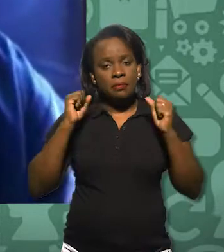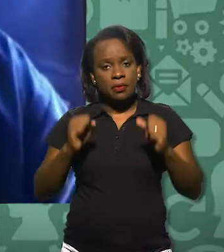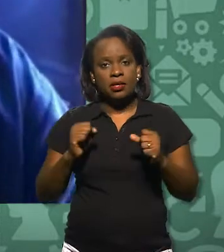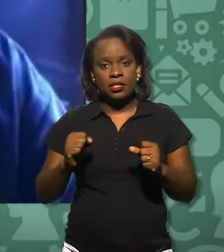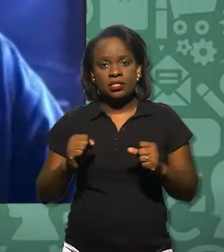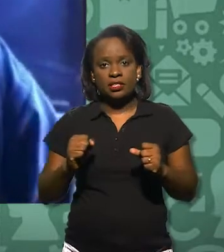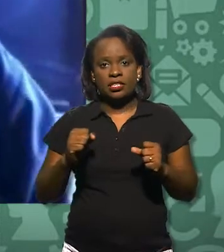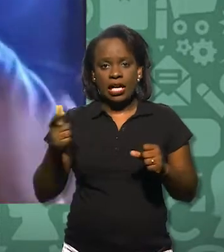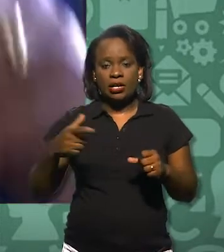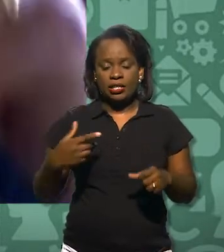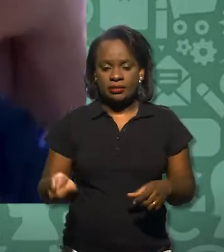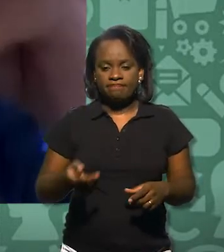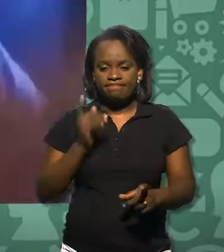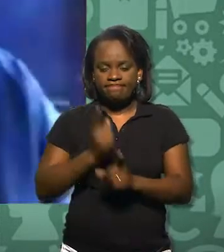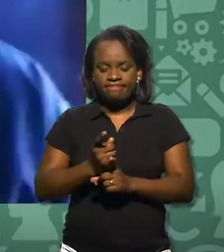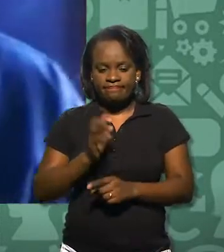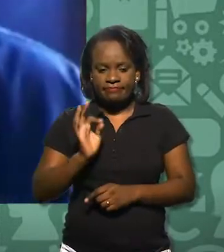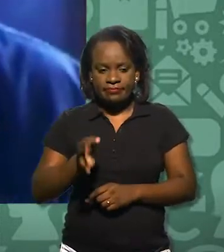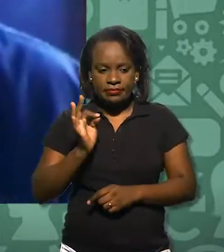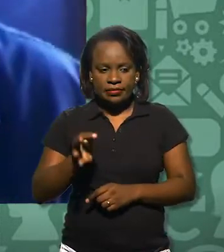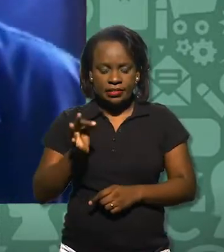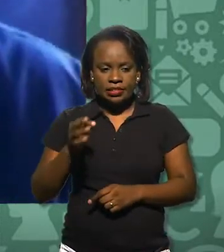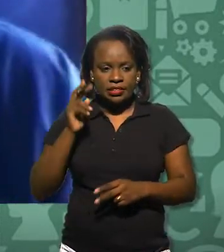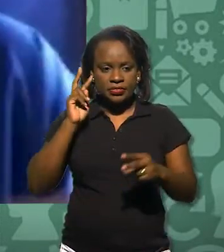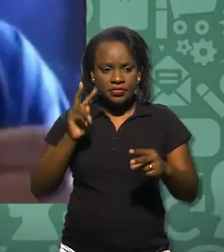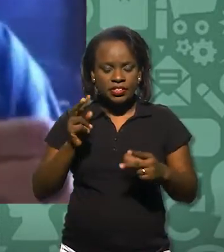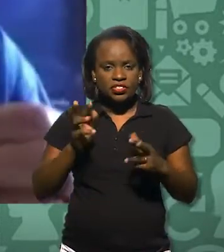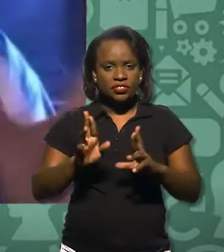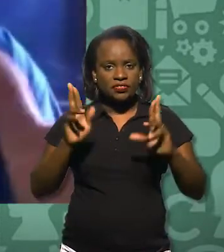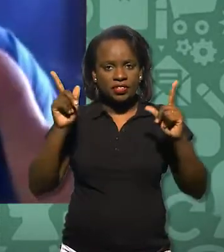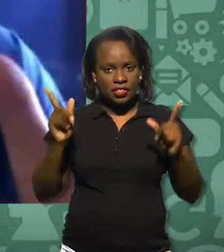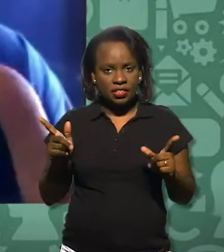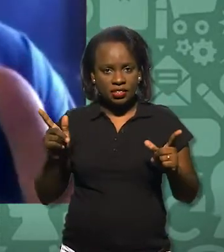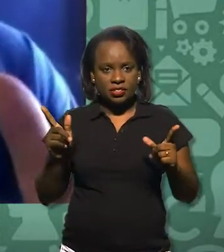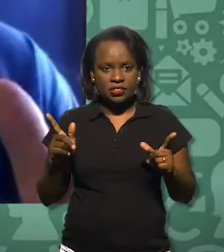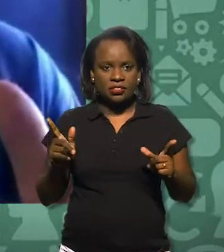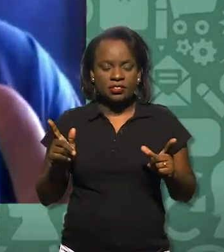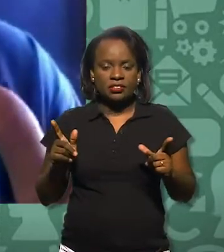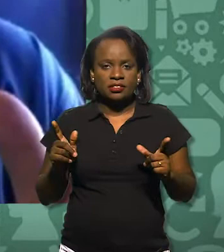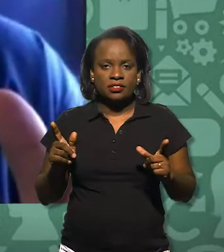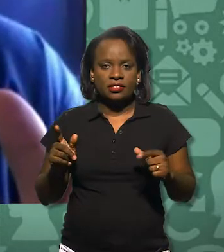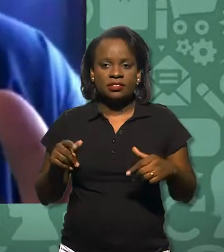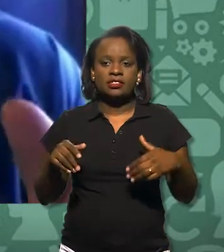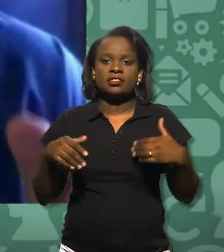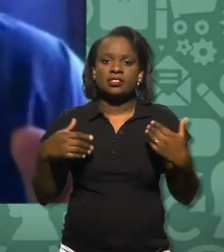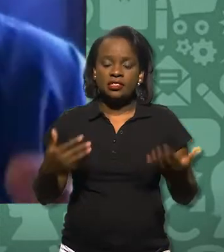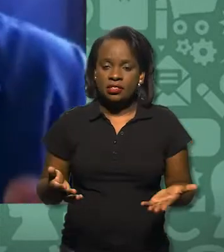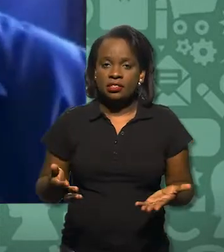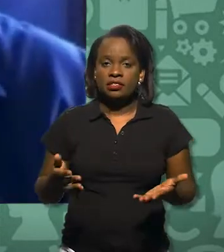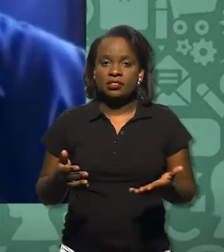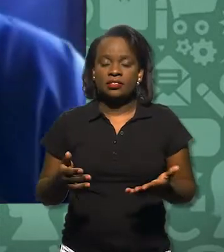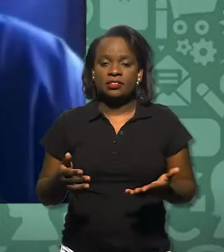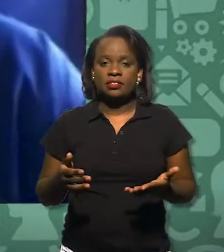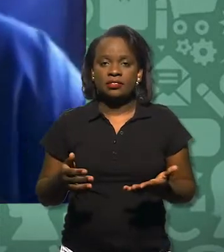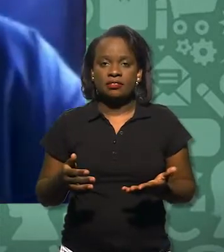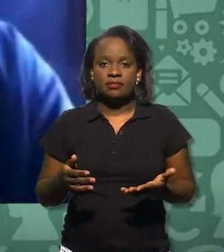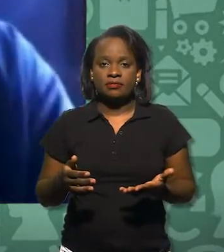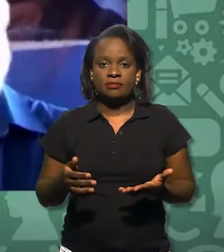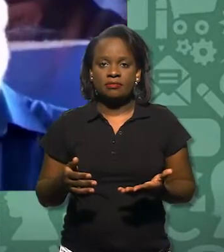tenha sido reconhecida e vista com outro olhar, E, aliás,